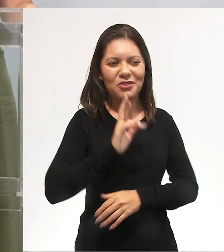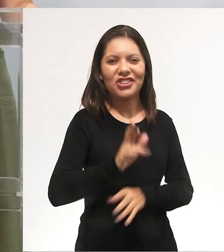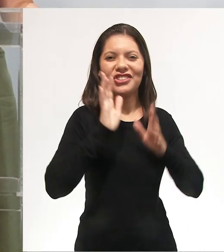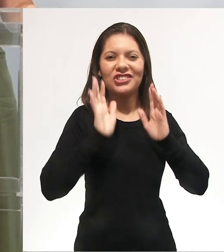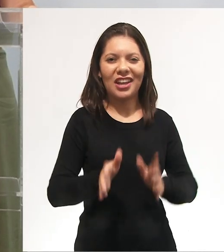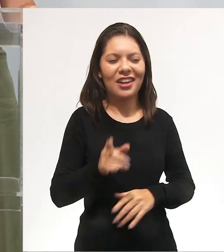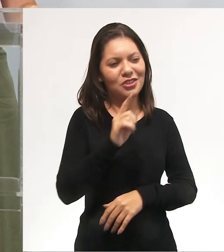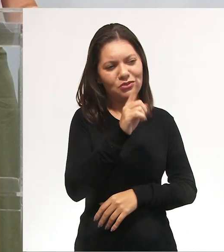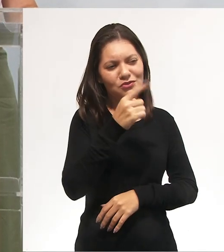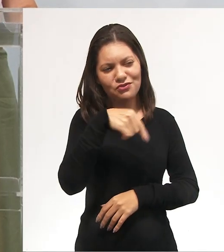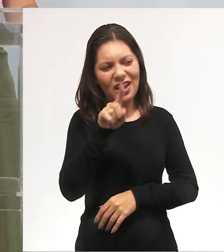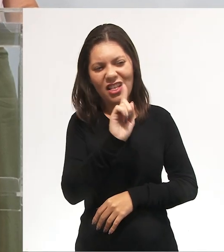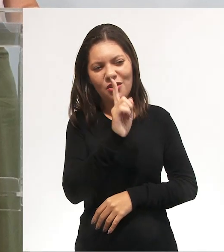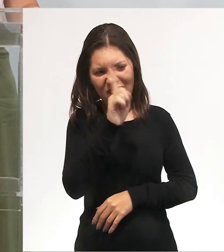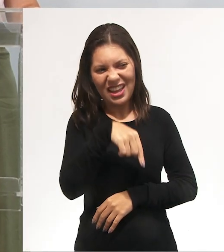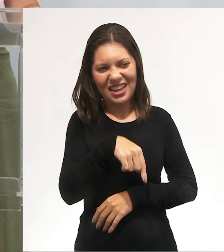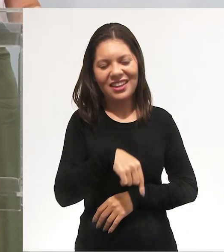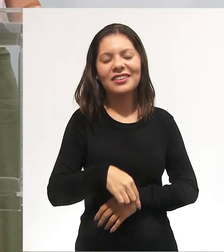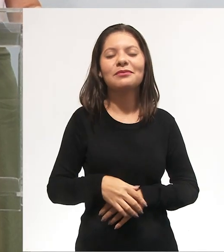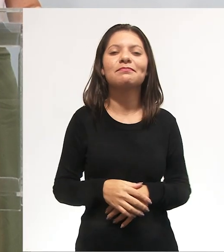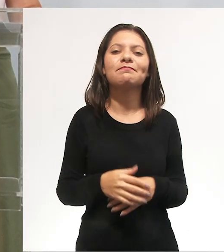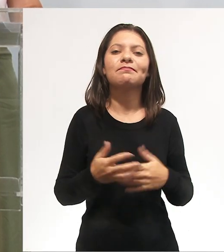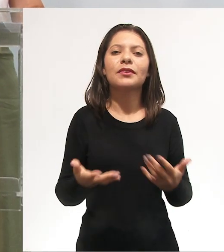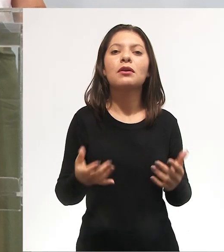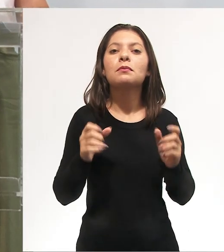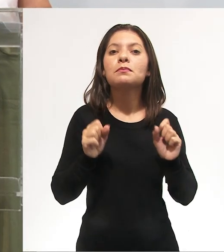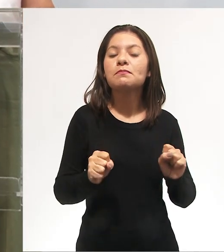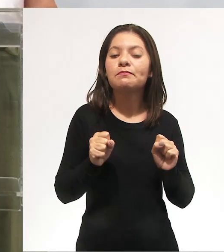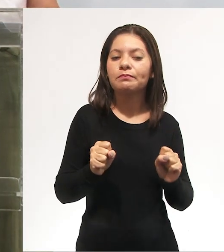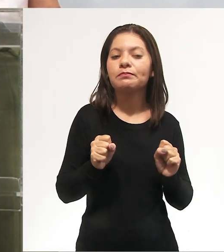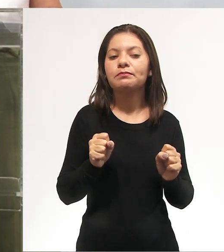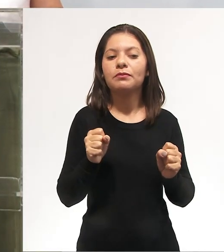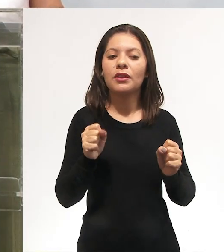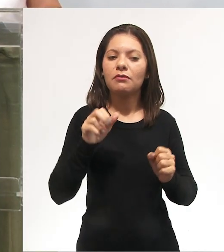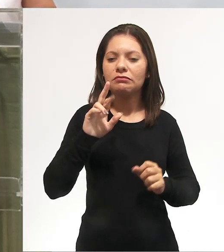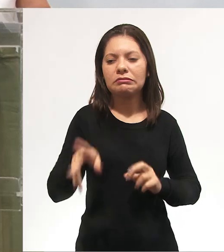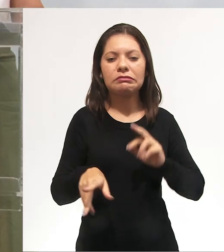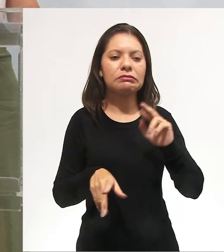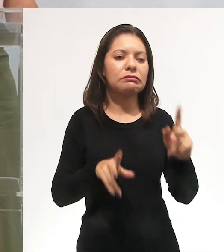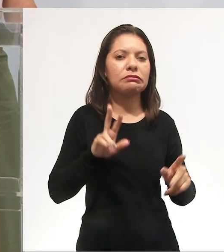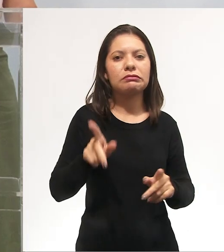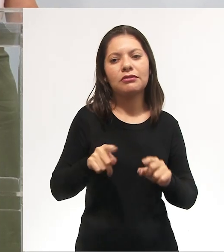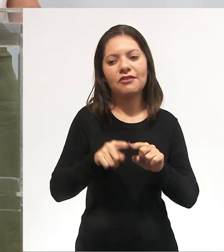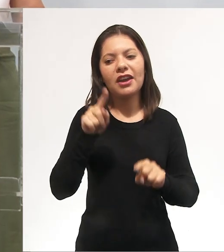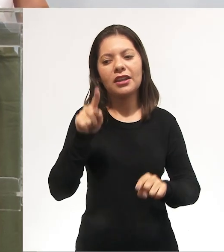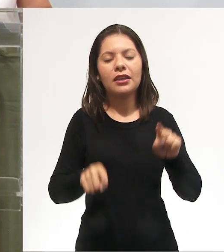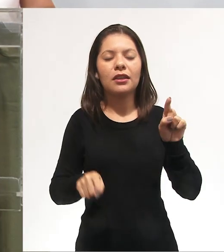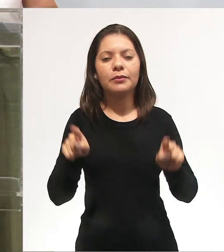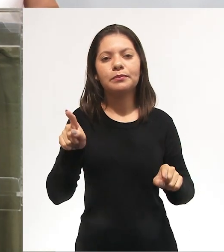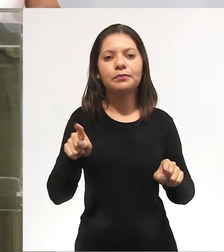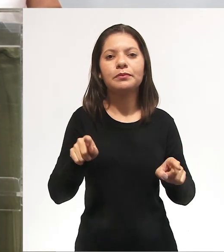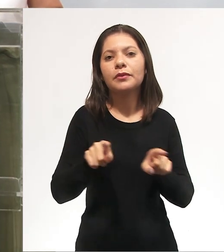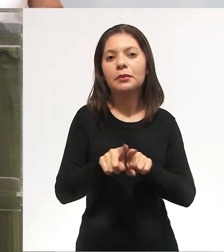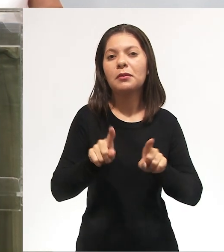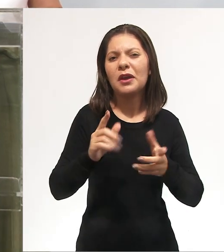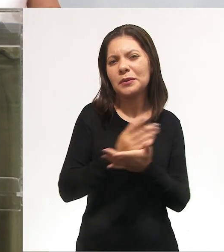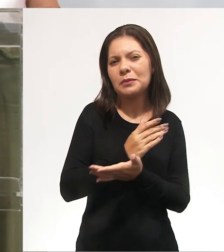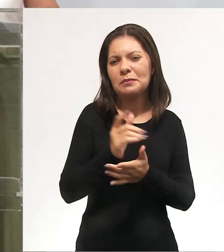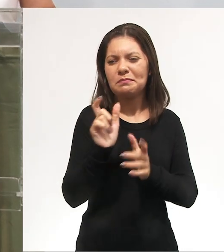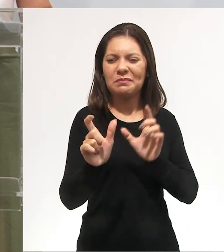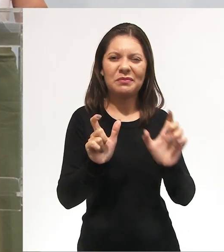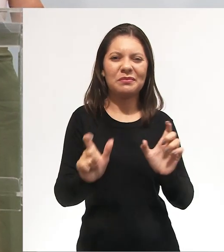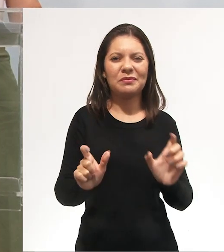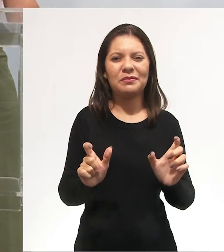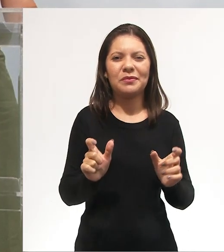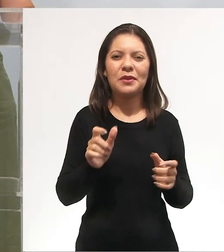a outra não vai, né? Então, tem essas possibilidades de construções específicas de um determinado lugar. Expressões, né,